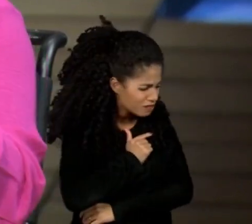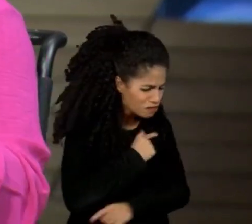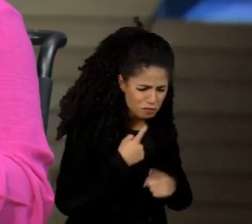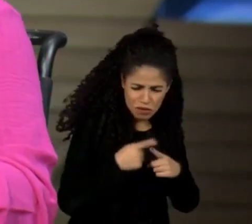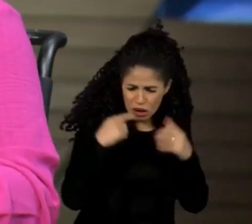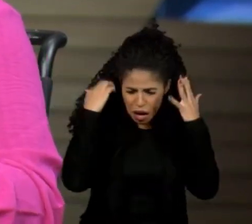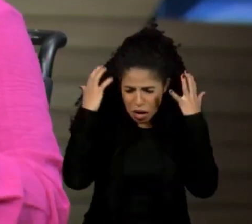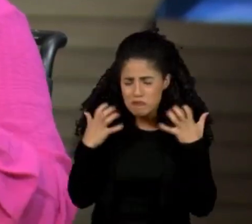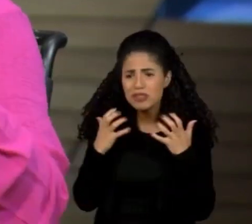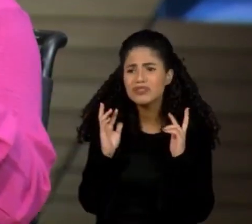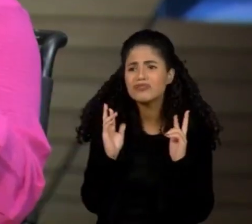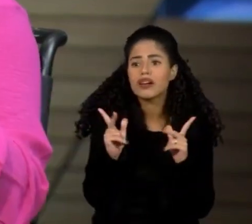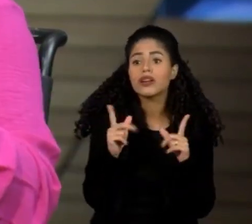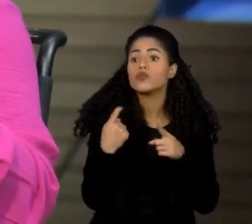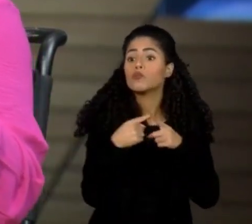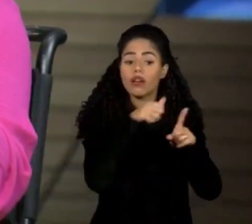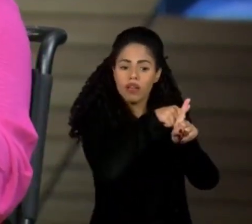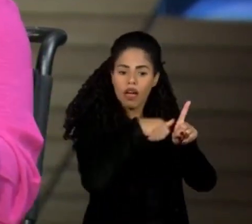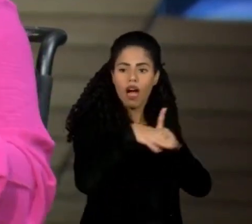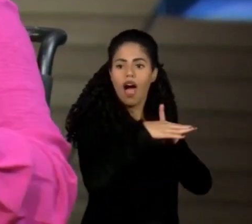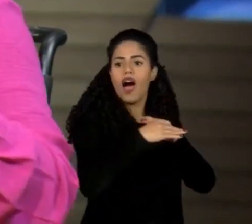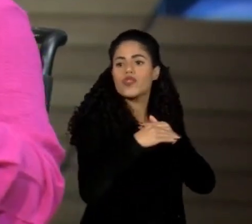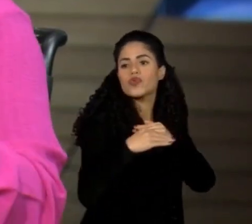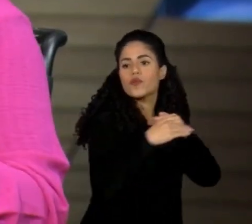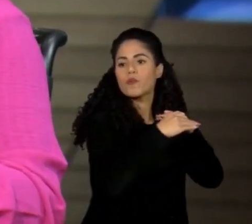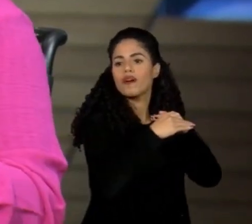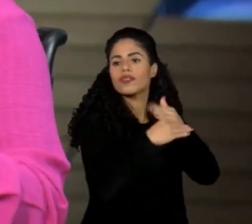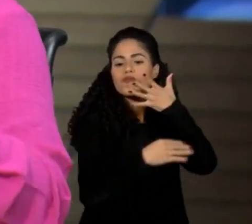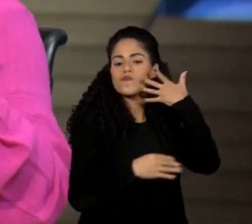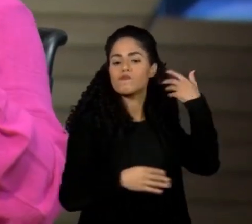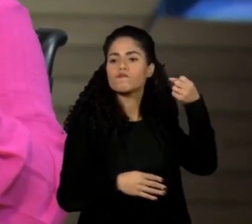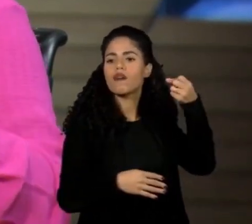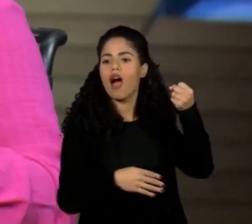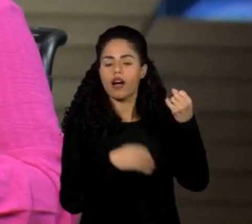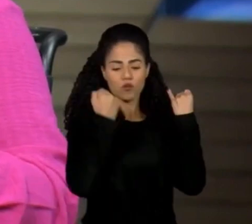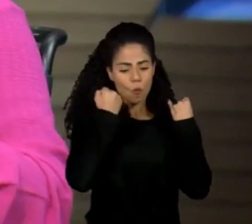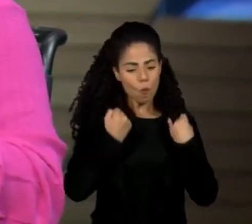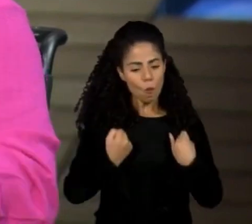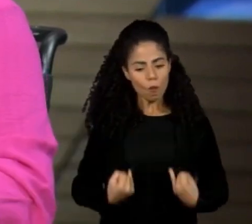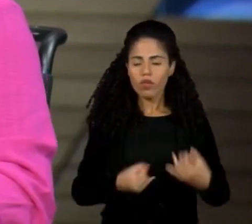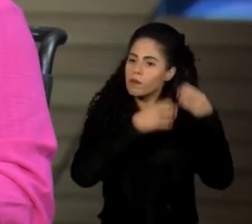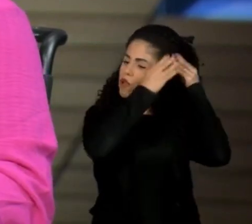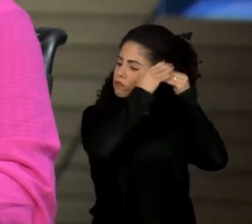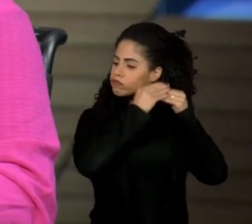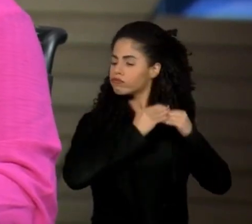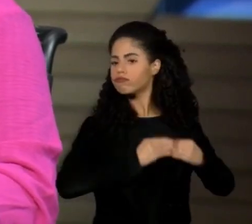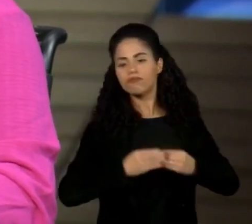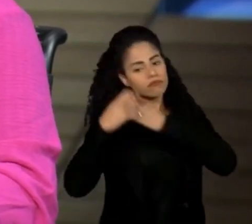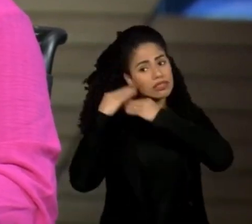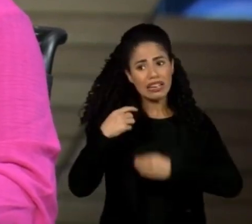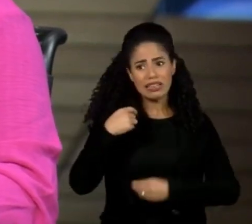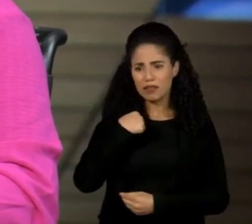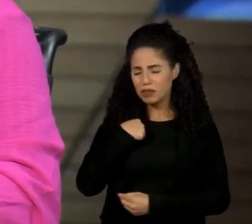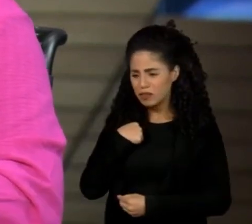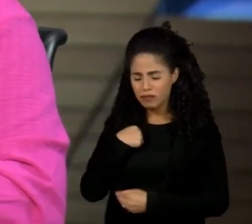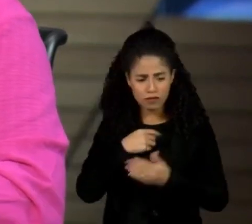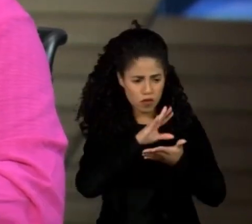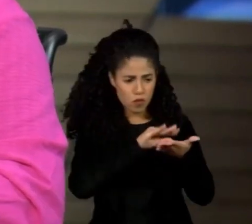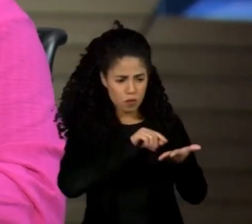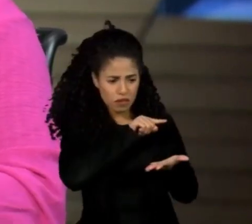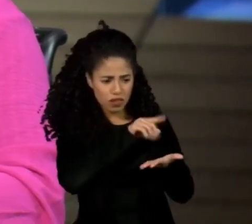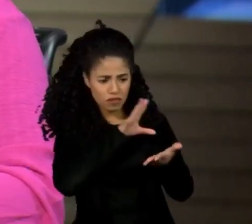imagem padrão que naquele momento era da mulher branca magra do cabelo liso então eu alisava o meu cabelo né